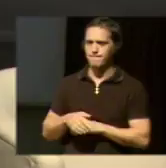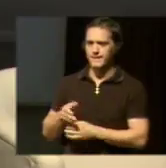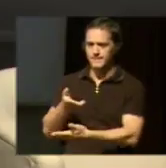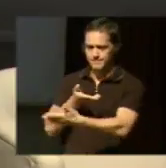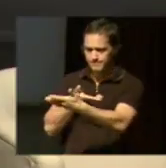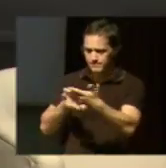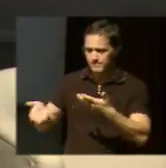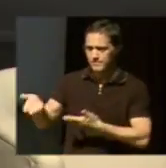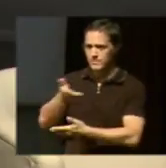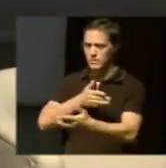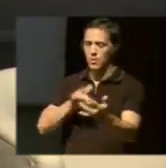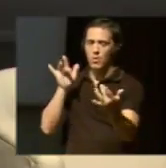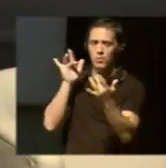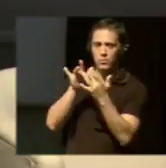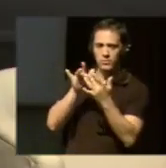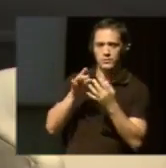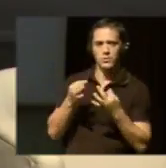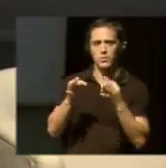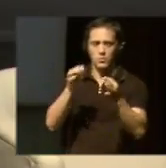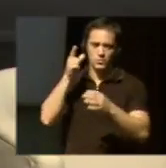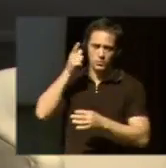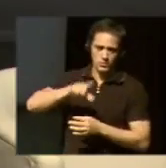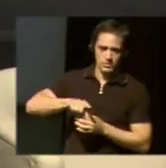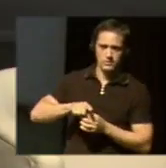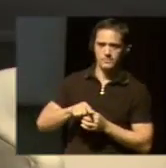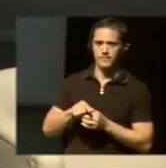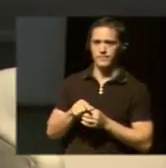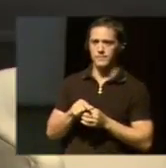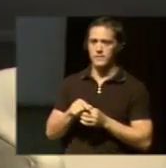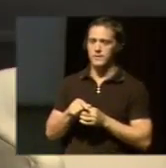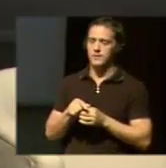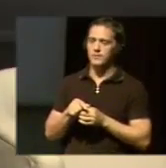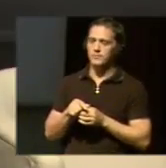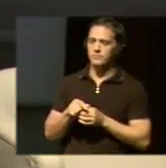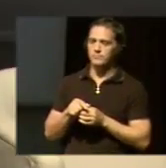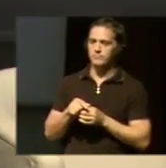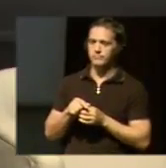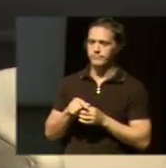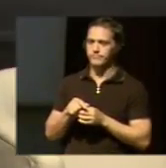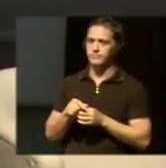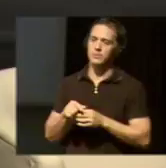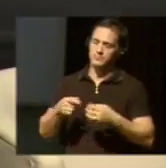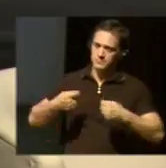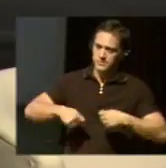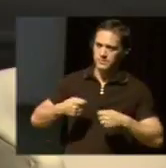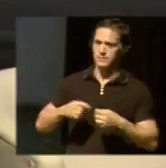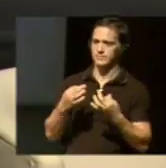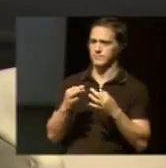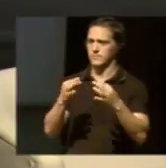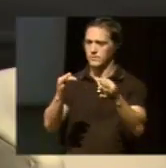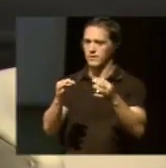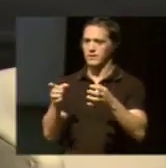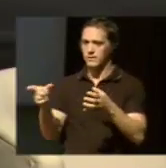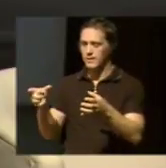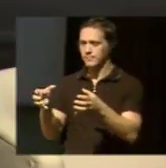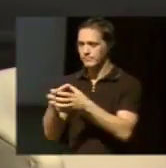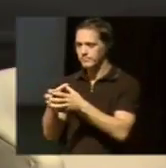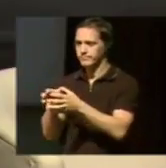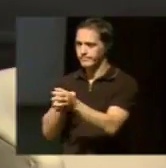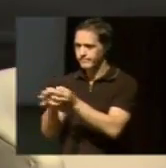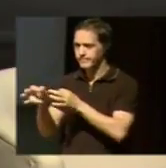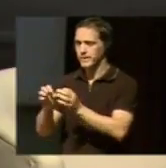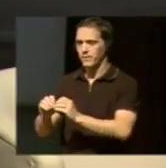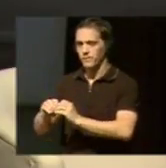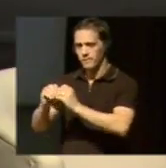mediação entraram em contato com a tecnologia. Então, uma associação cultural quer organizar, precisa de tecnologia. Quer organizar uma